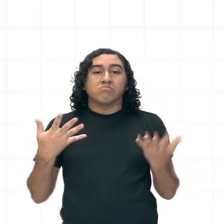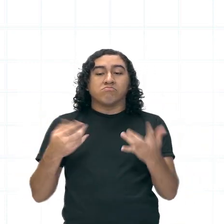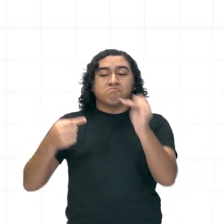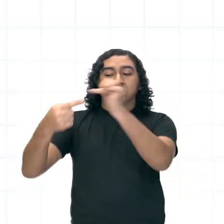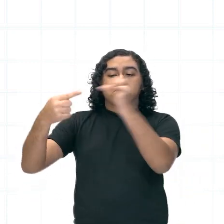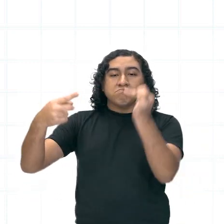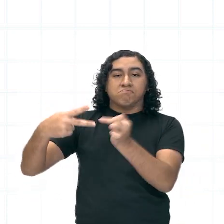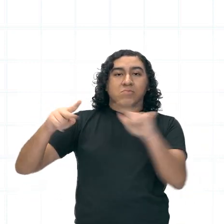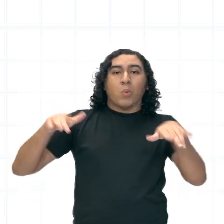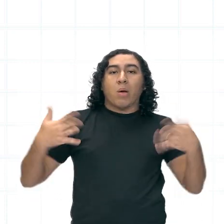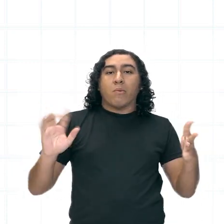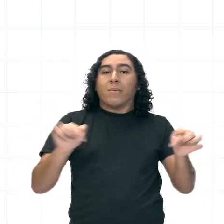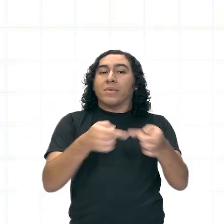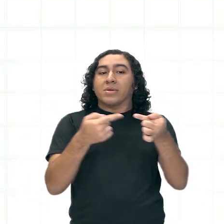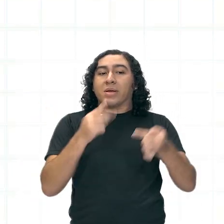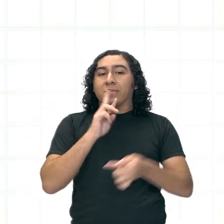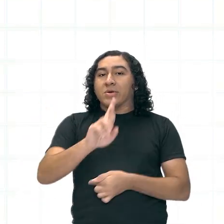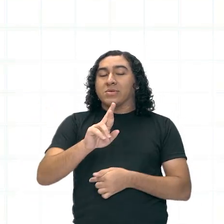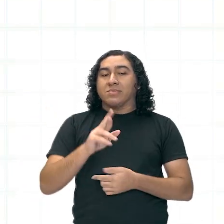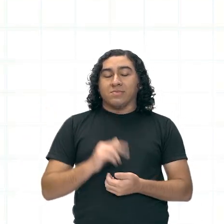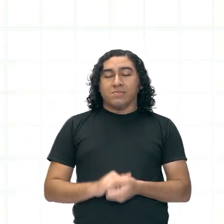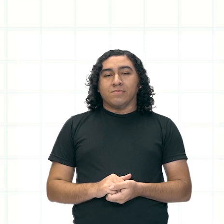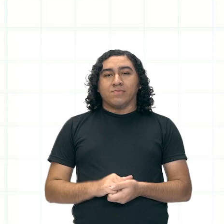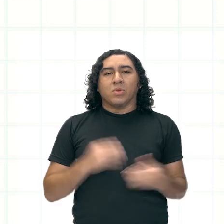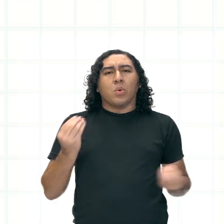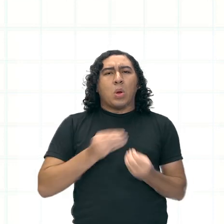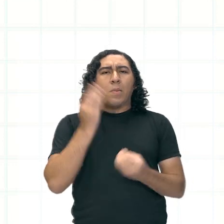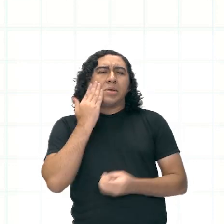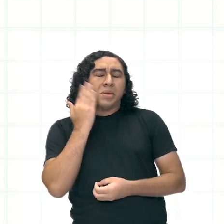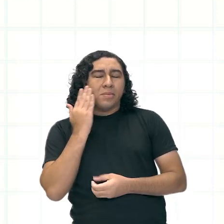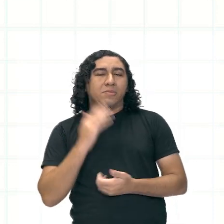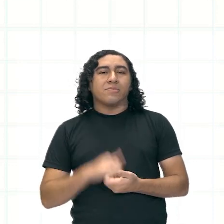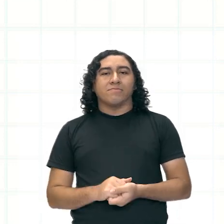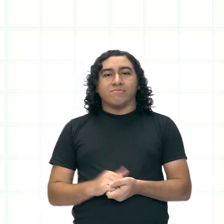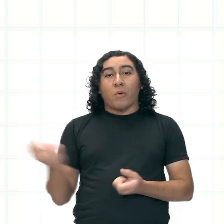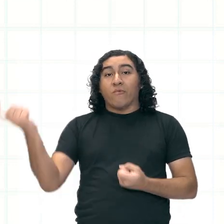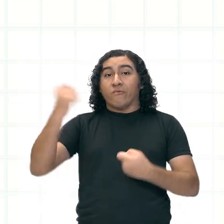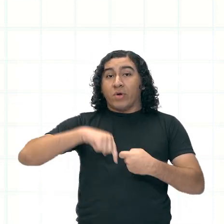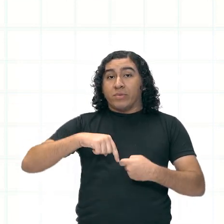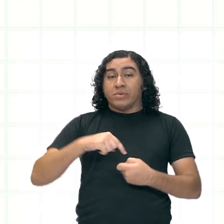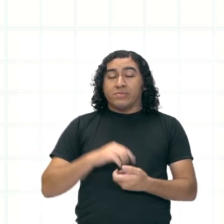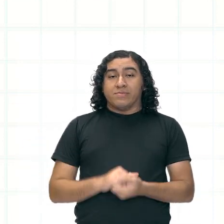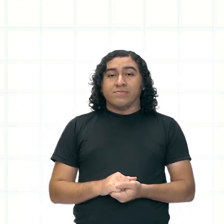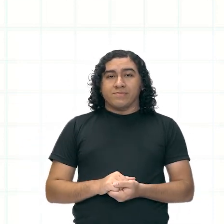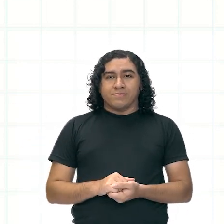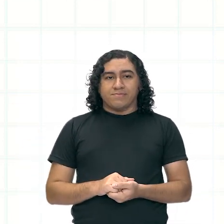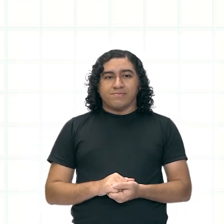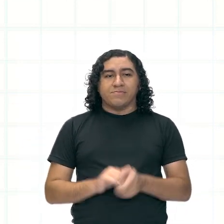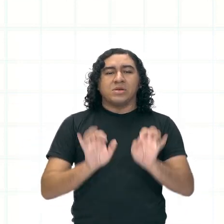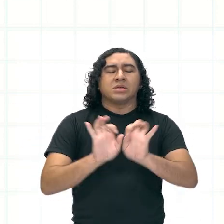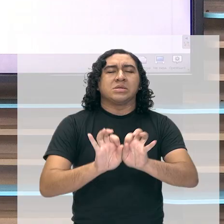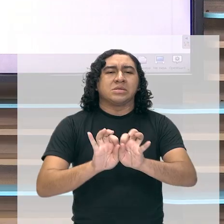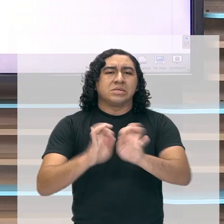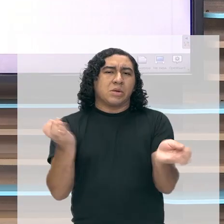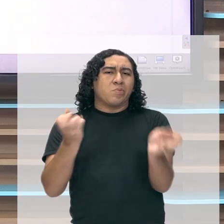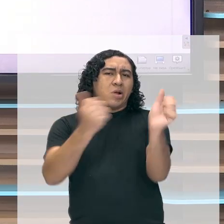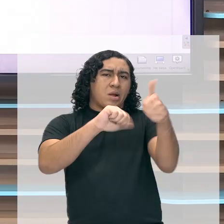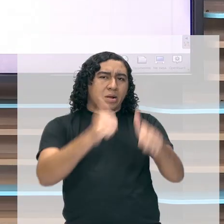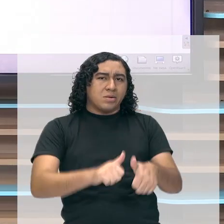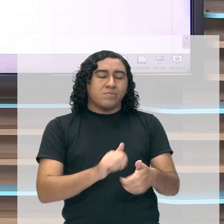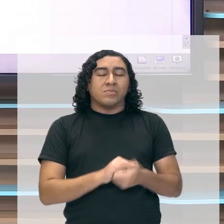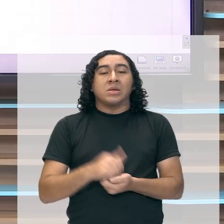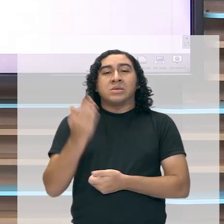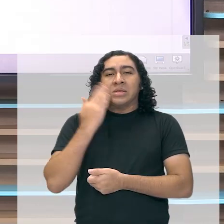enunciado aqui é um período composto, certo? Como eu vou saber? Então, voltando aqui comigo. Muito simples, gente. Para